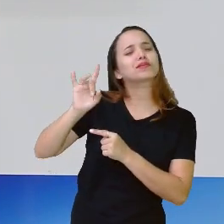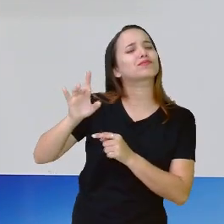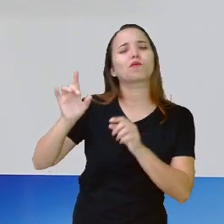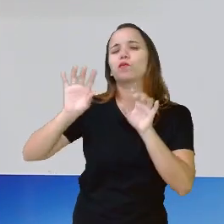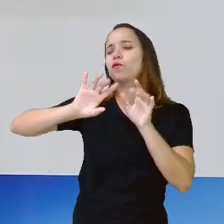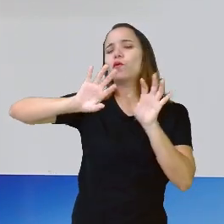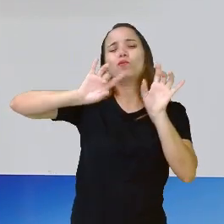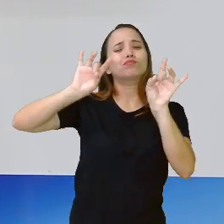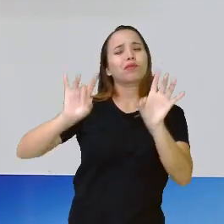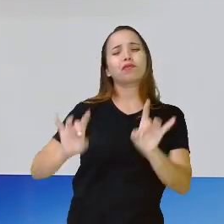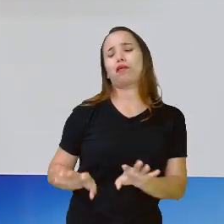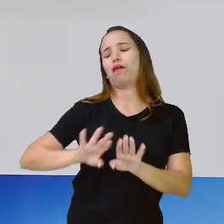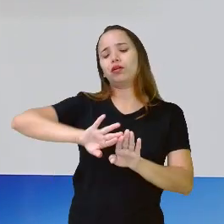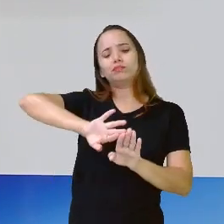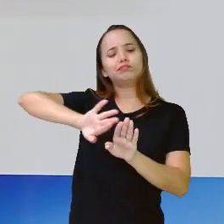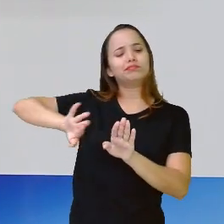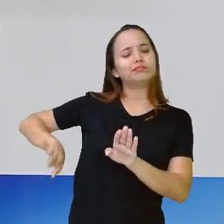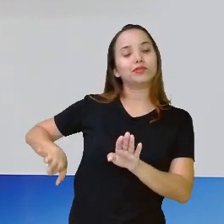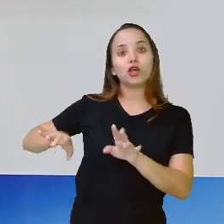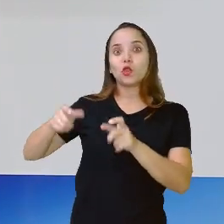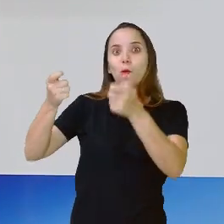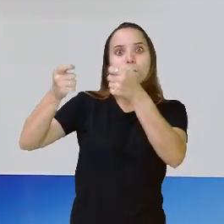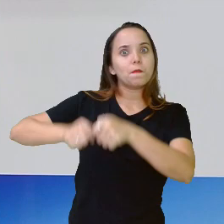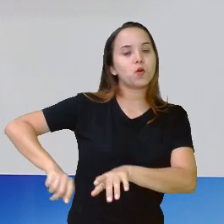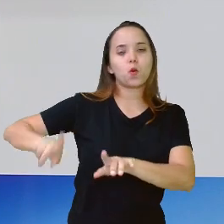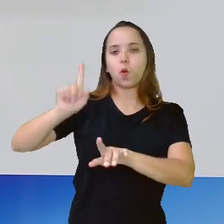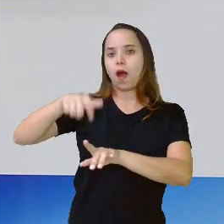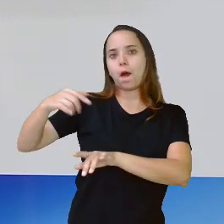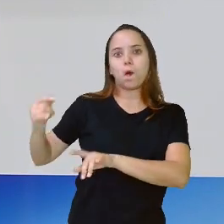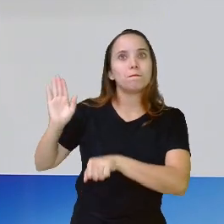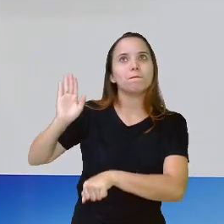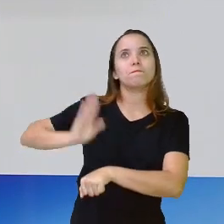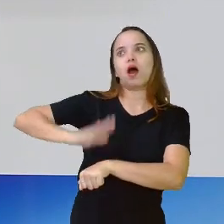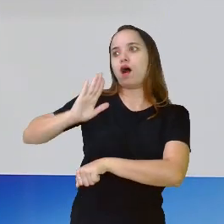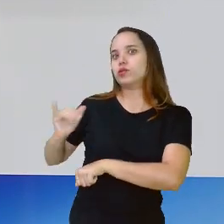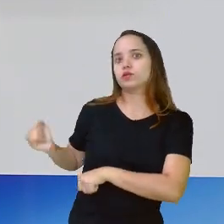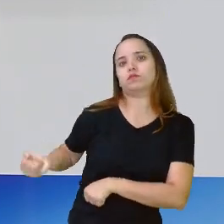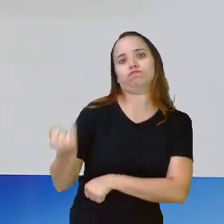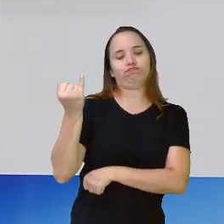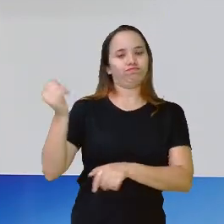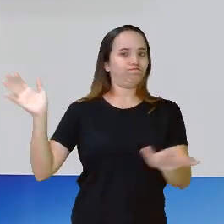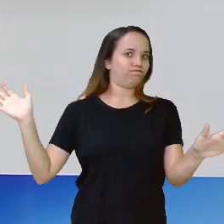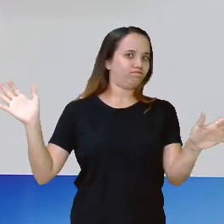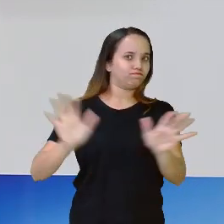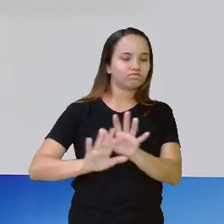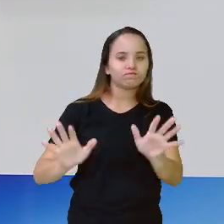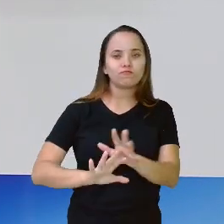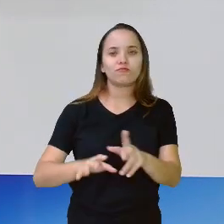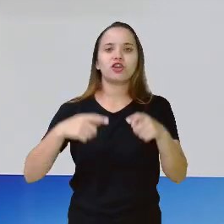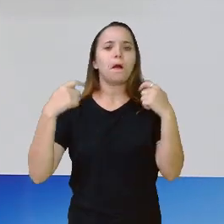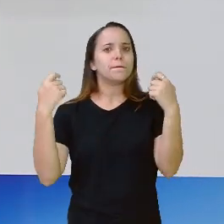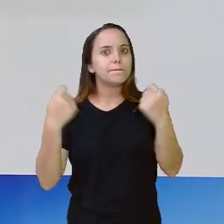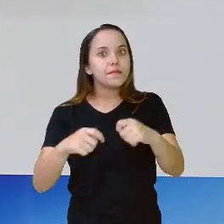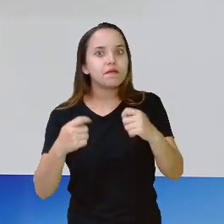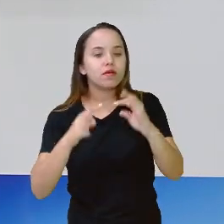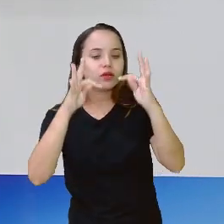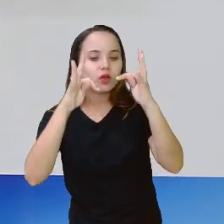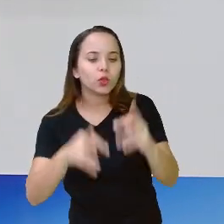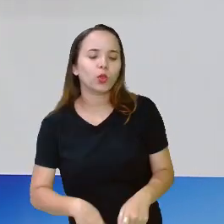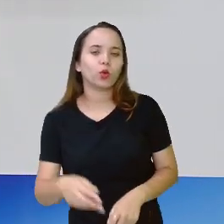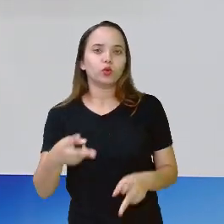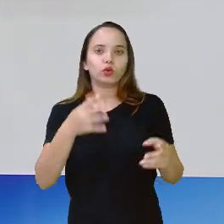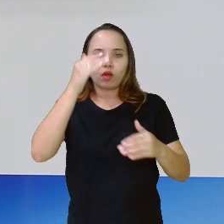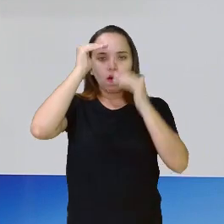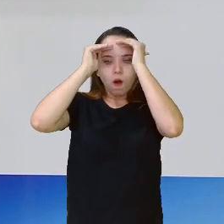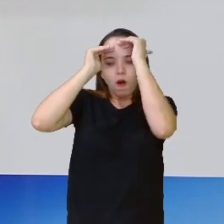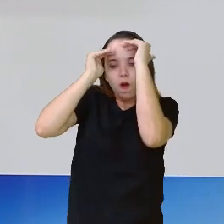frente. Então, eles começam com essa interação. Não precisa ninguém estar falando, respeite o seu colega, observe,